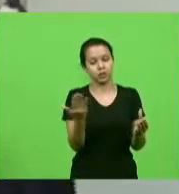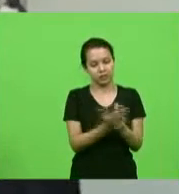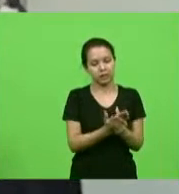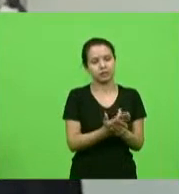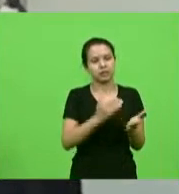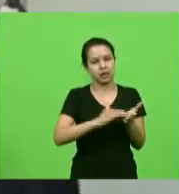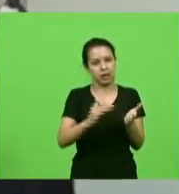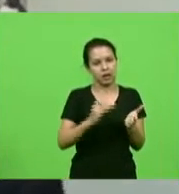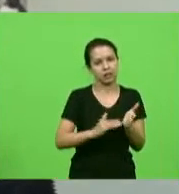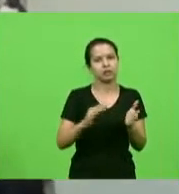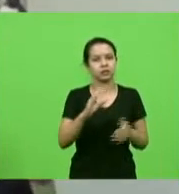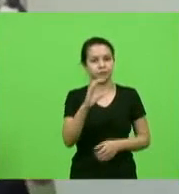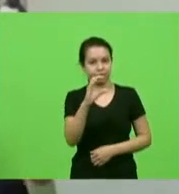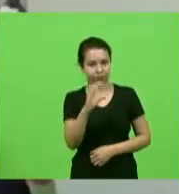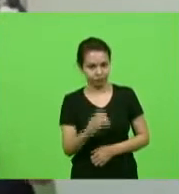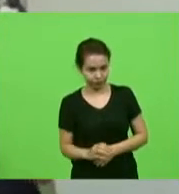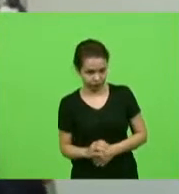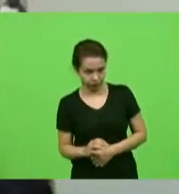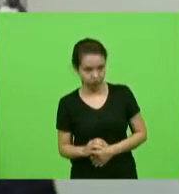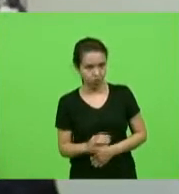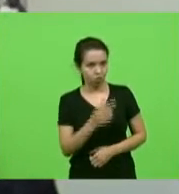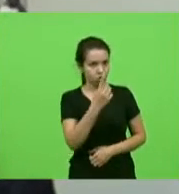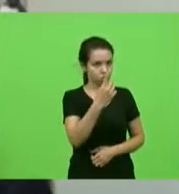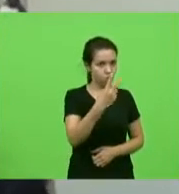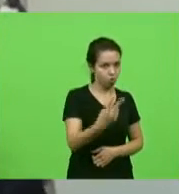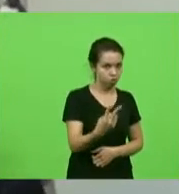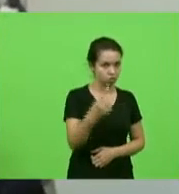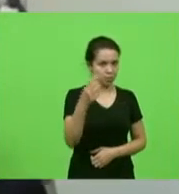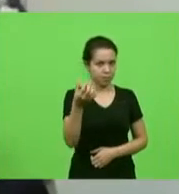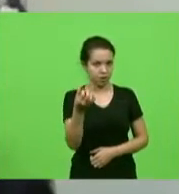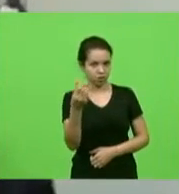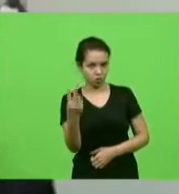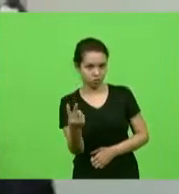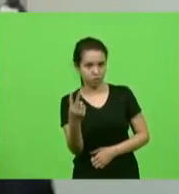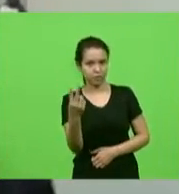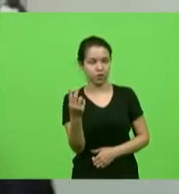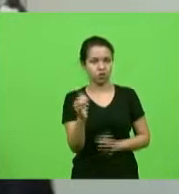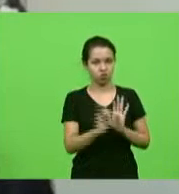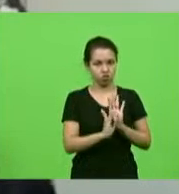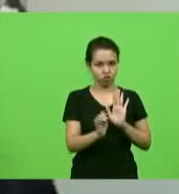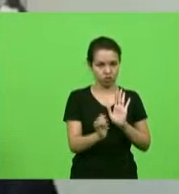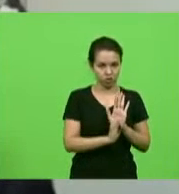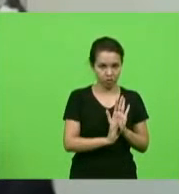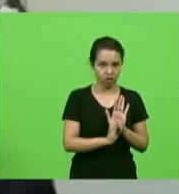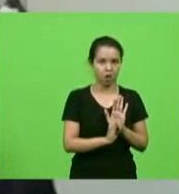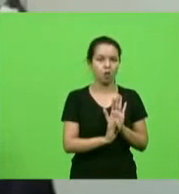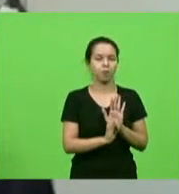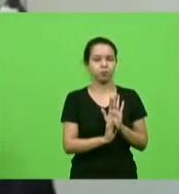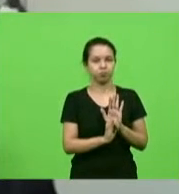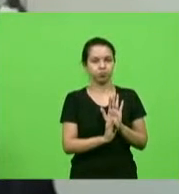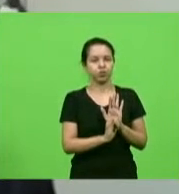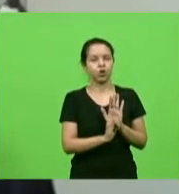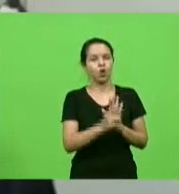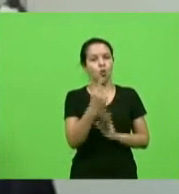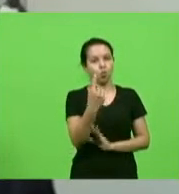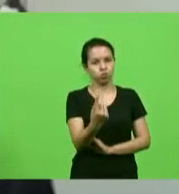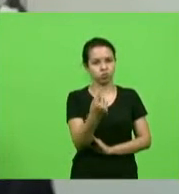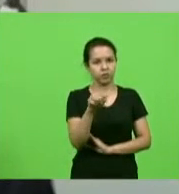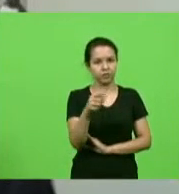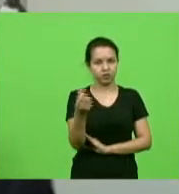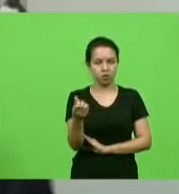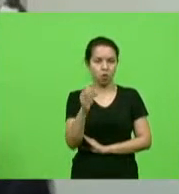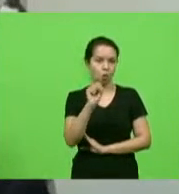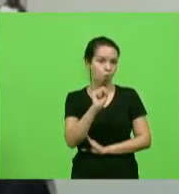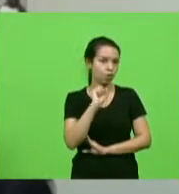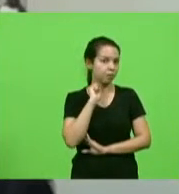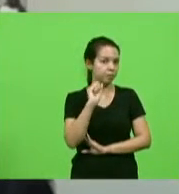Civil, número 1262, e o edital de cotação de preços emergencial, número 1, da Defesa Civil de Santa Catarina, de 8